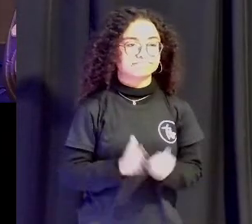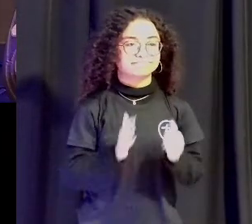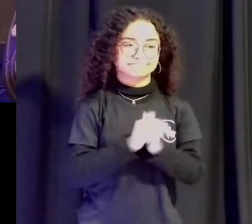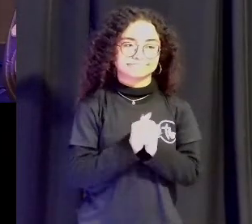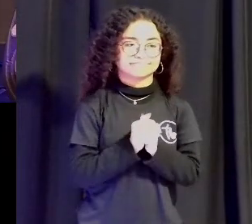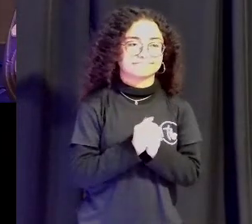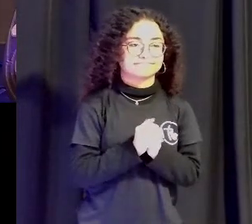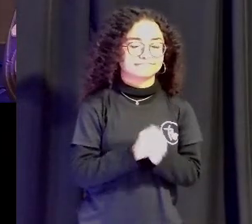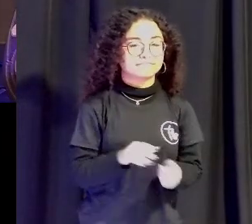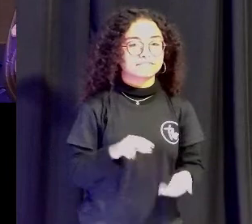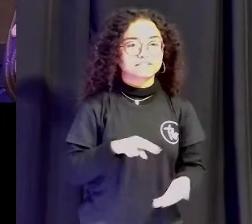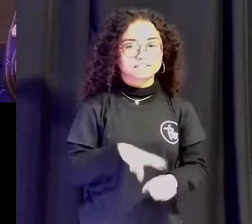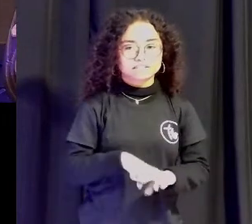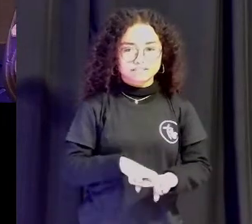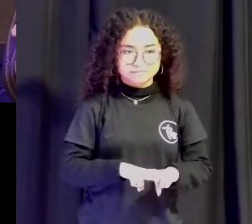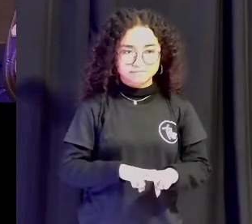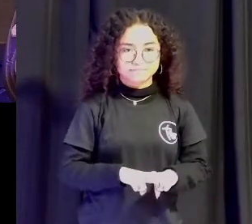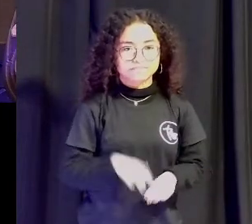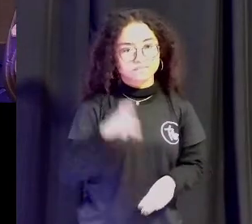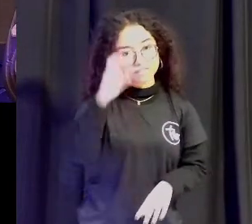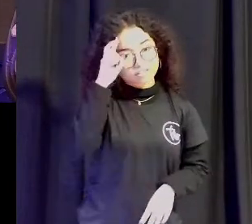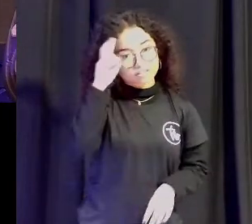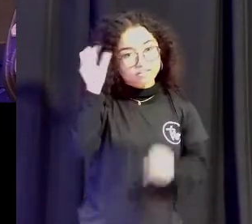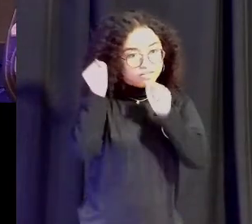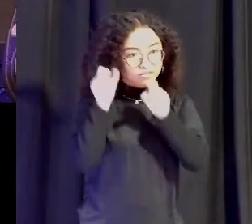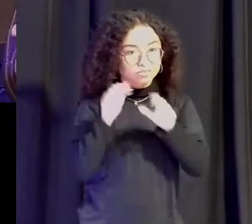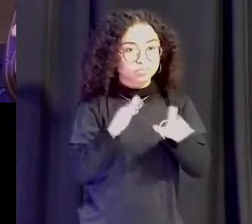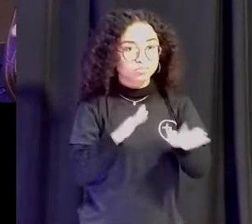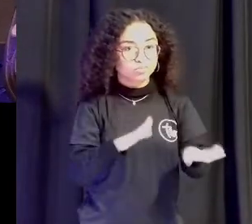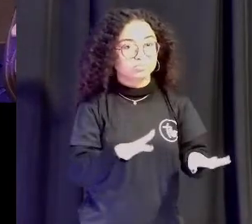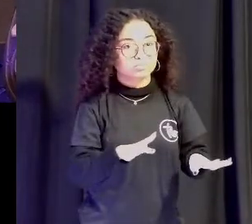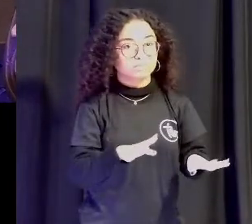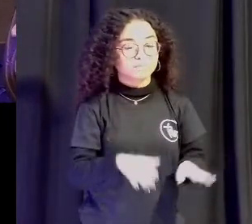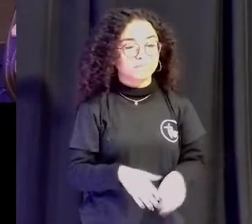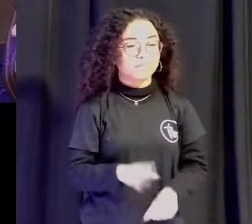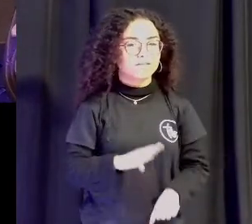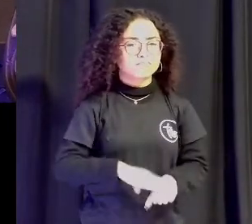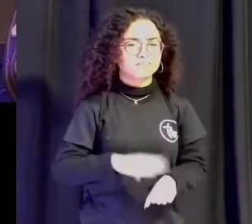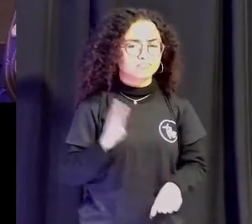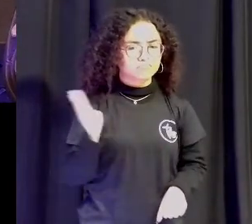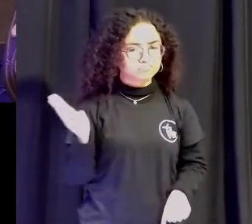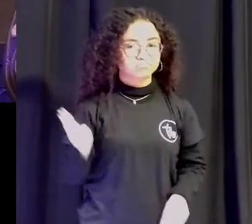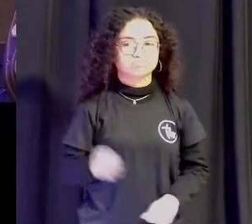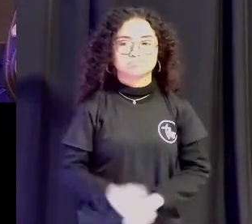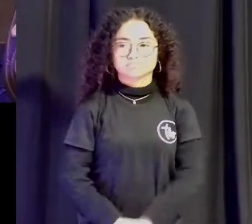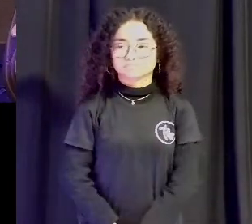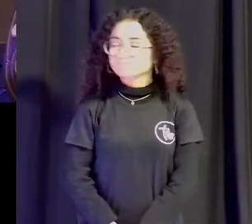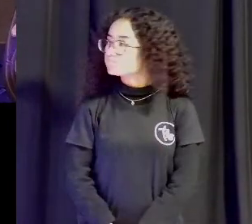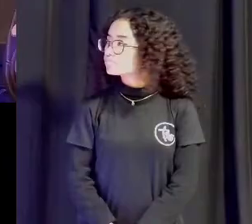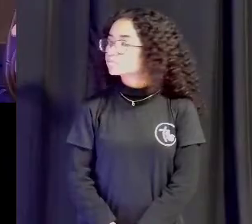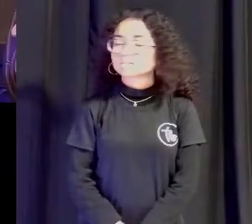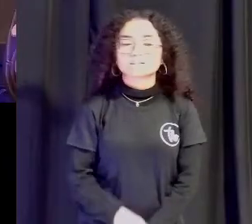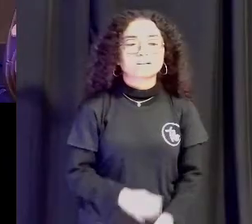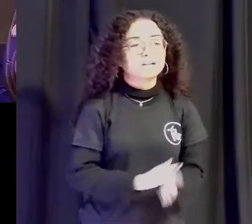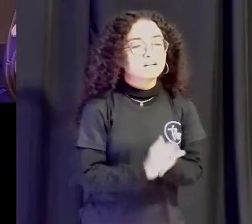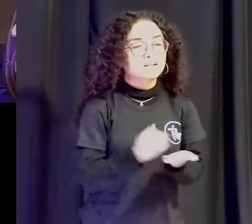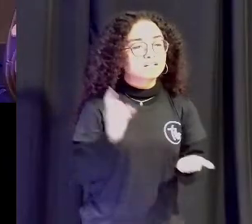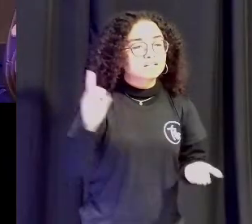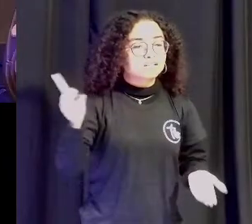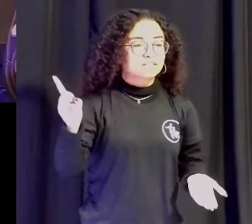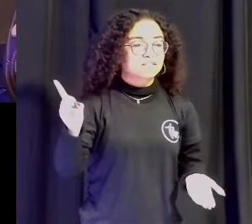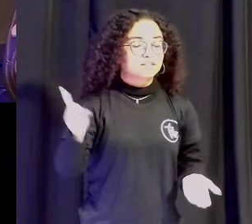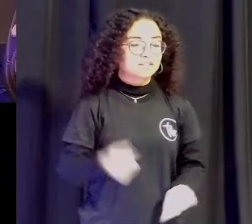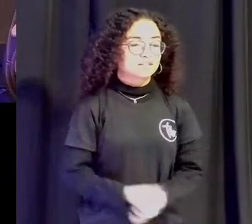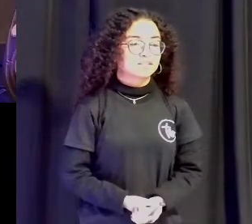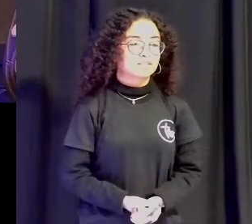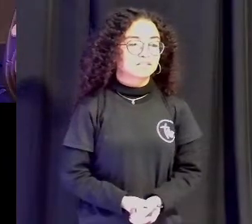Amém? Podem se assentar, que o Senhor abençoe grandemente a sua palavra e que